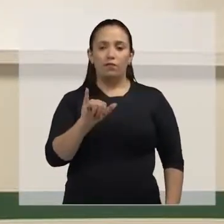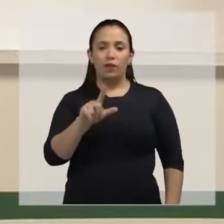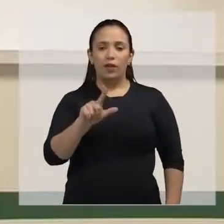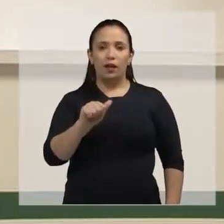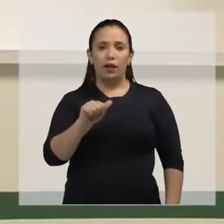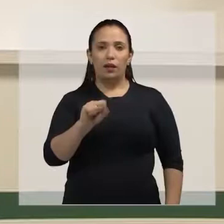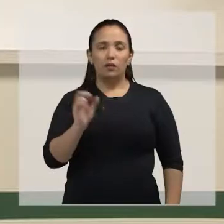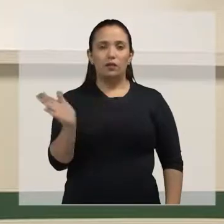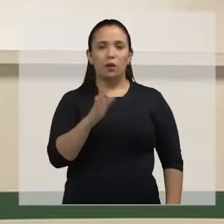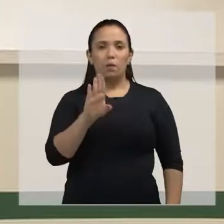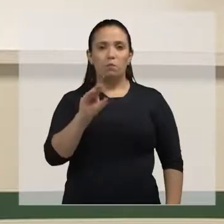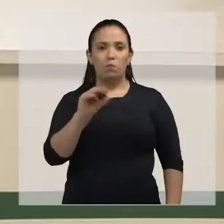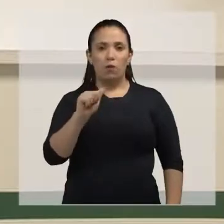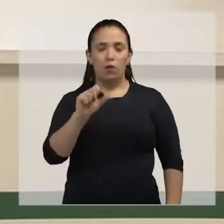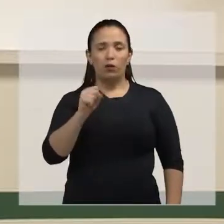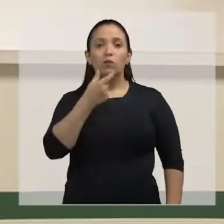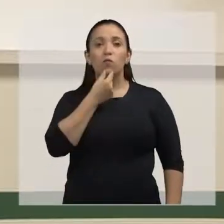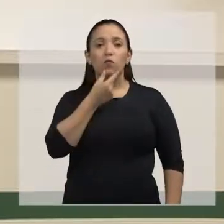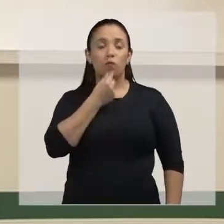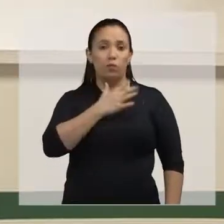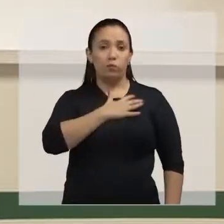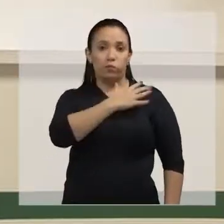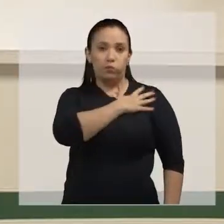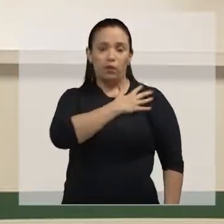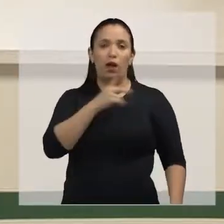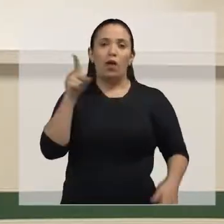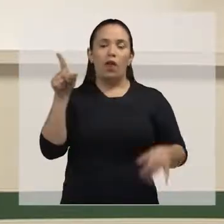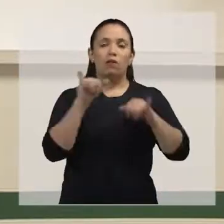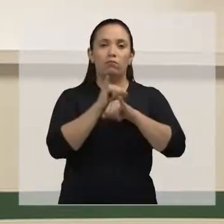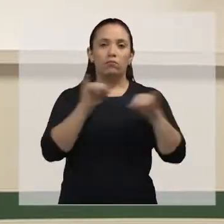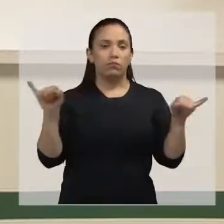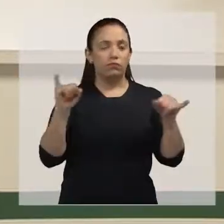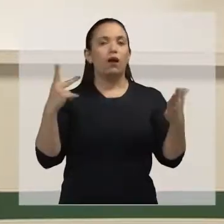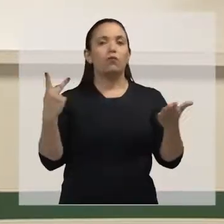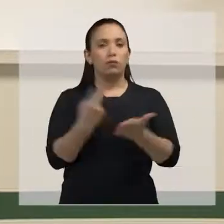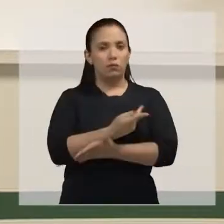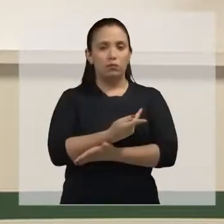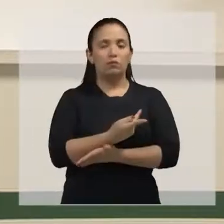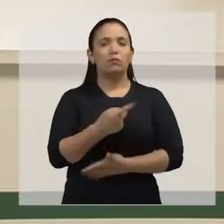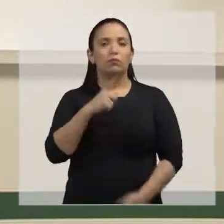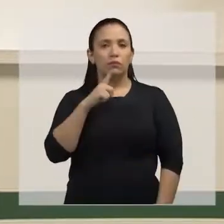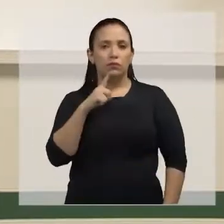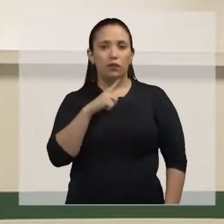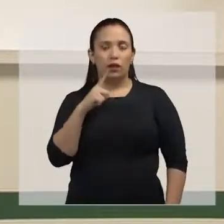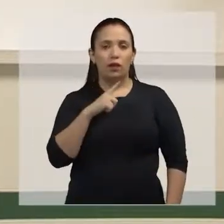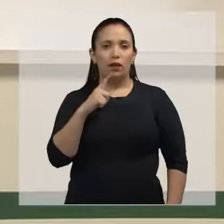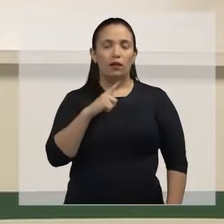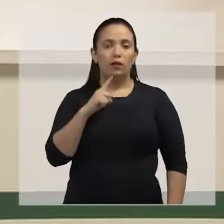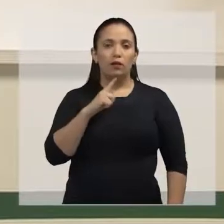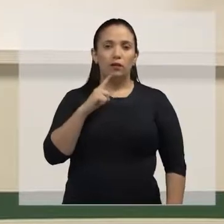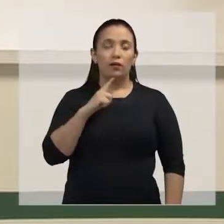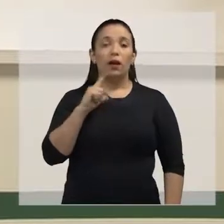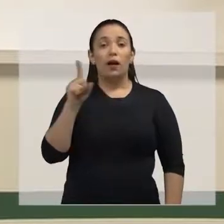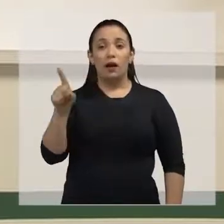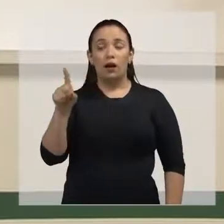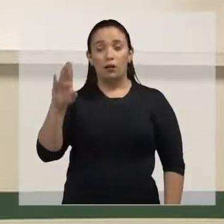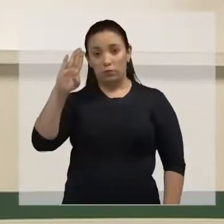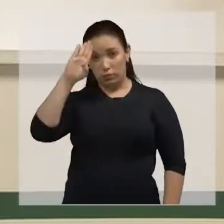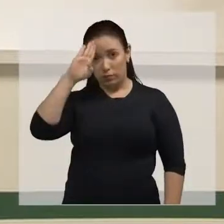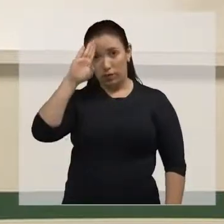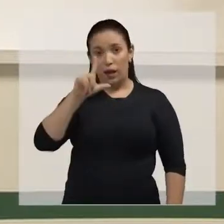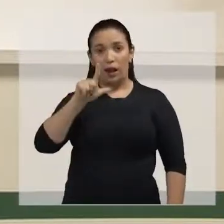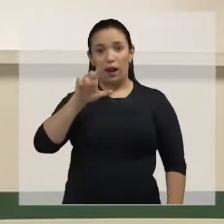lhe perguntei, por quê? Aconteceram fatos, né? Aconteceu uma declaração do general Lessa. Da